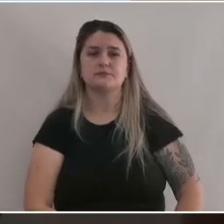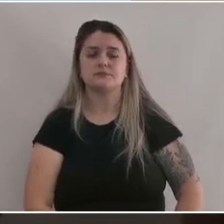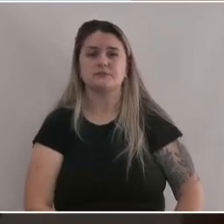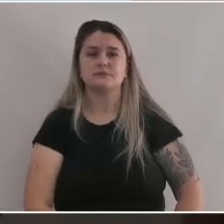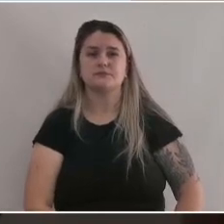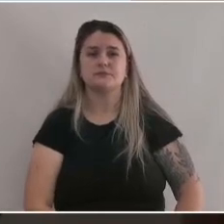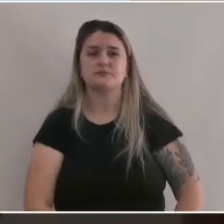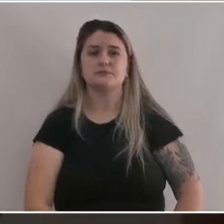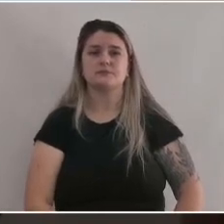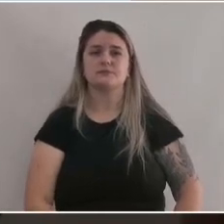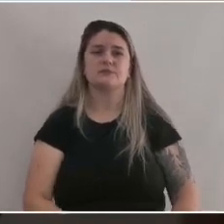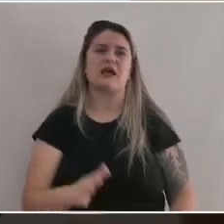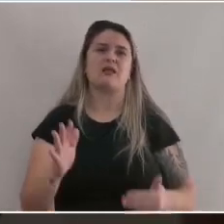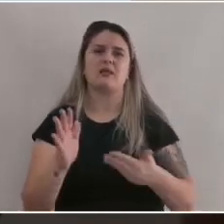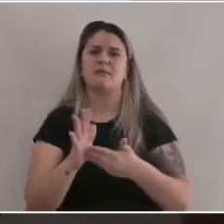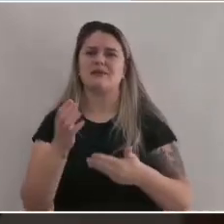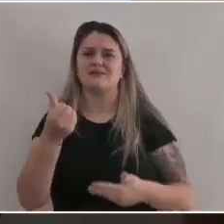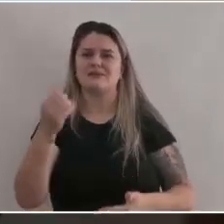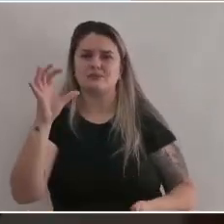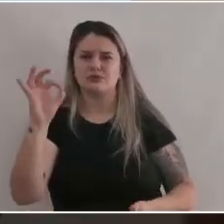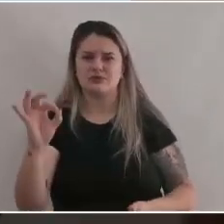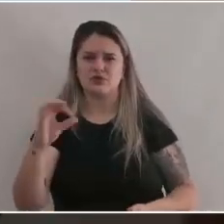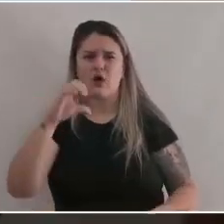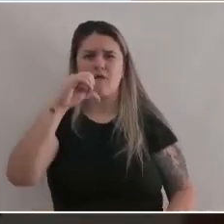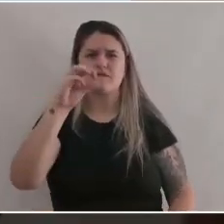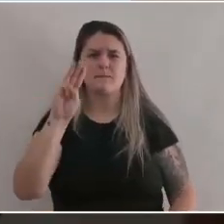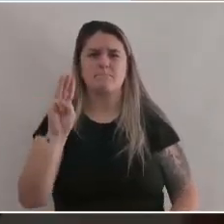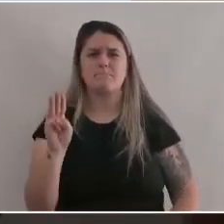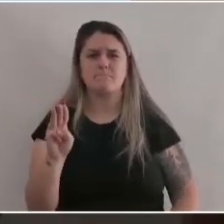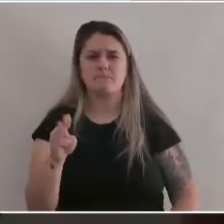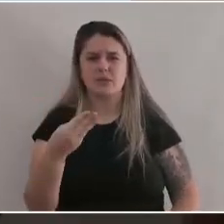O limite seria 6%, R$